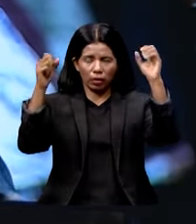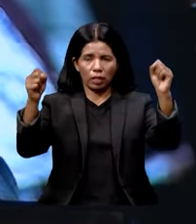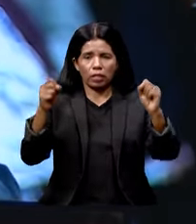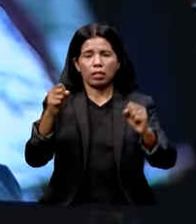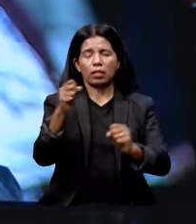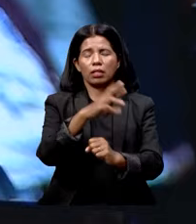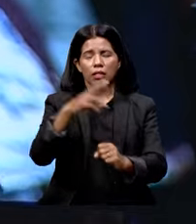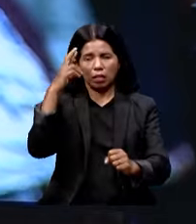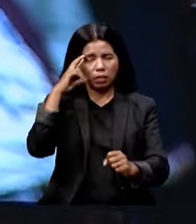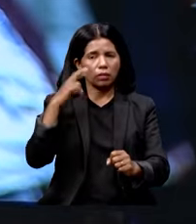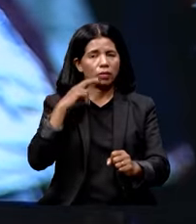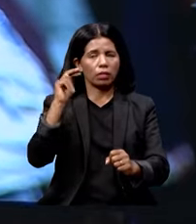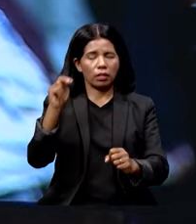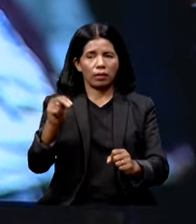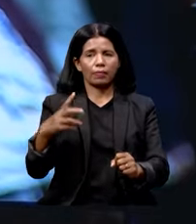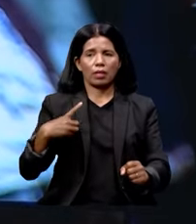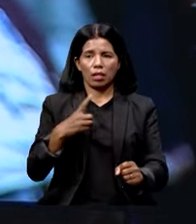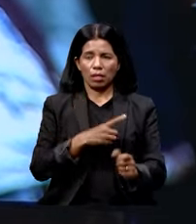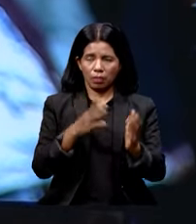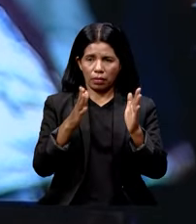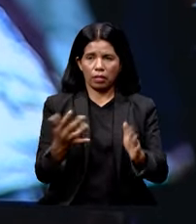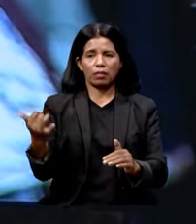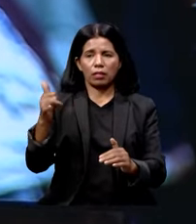República Nian. Deputado Sira Nabe,